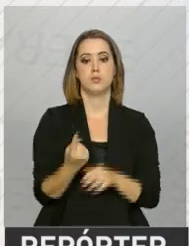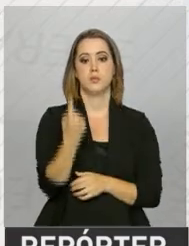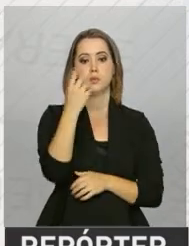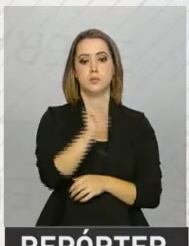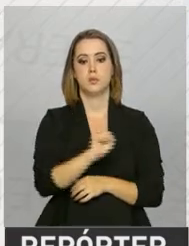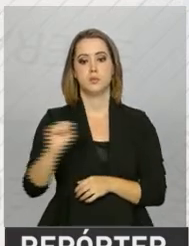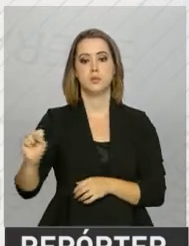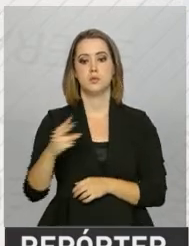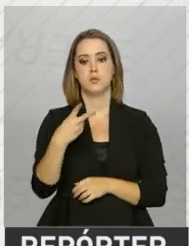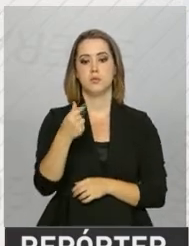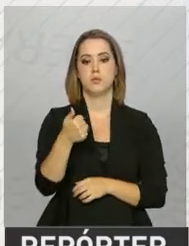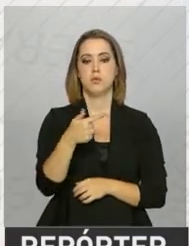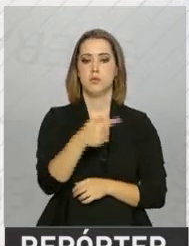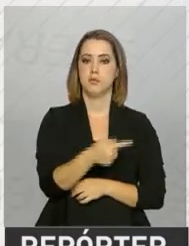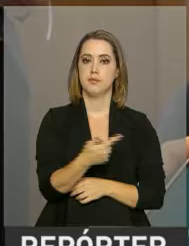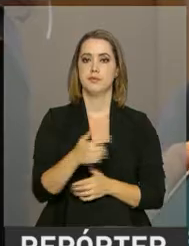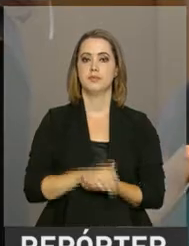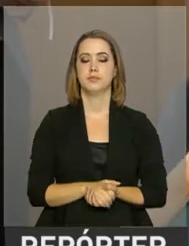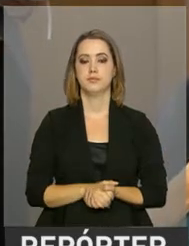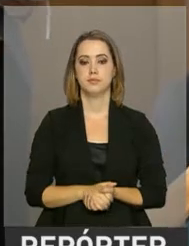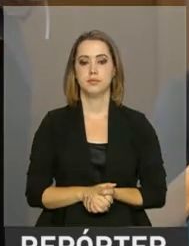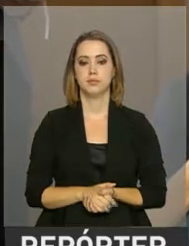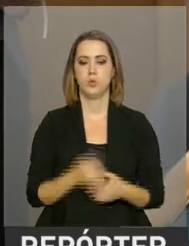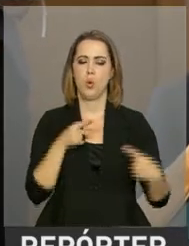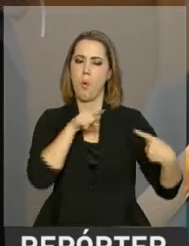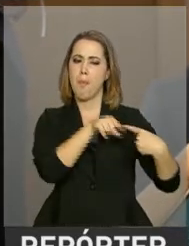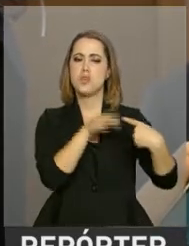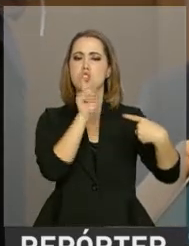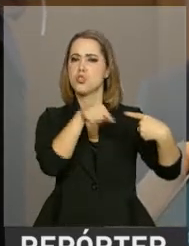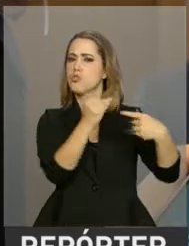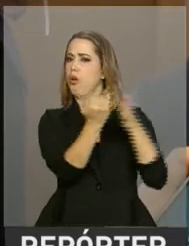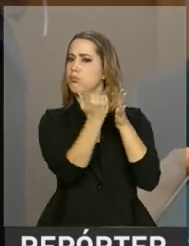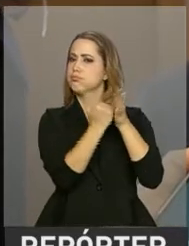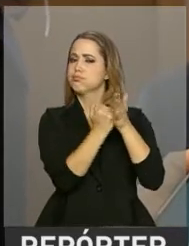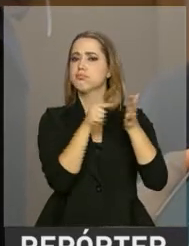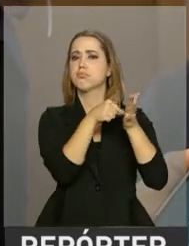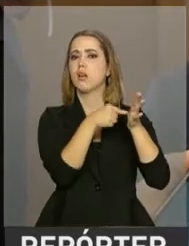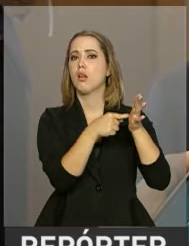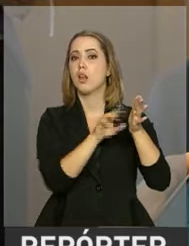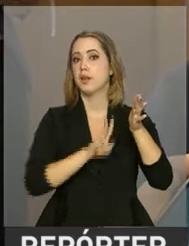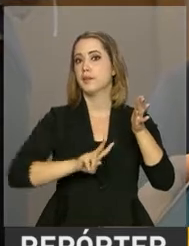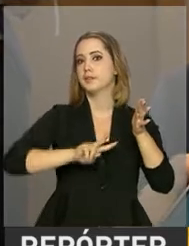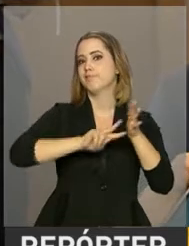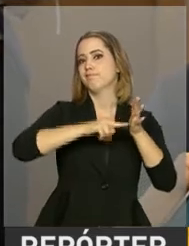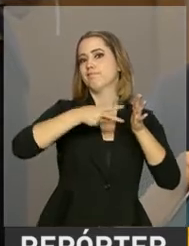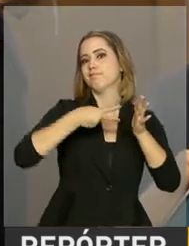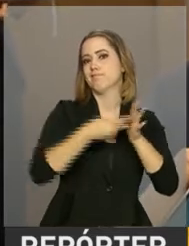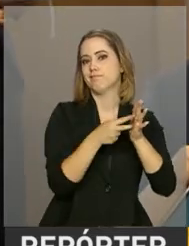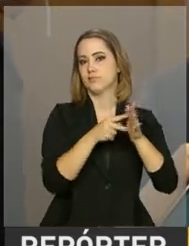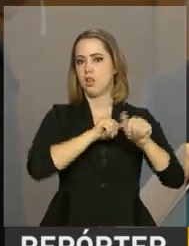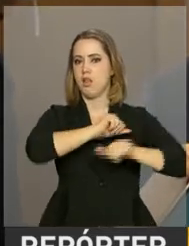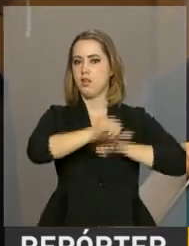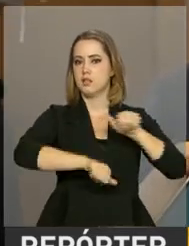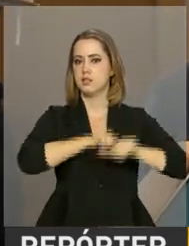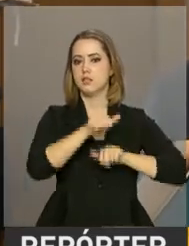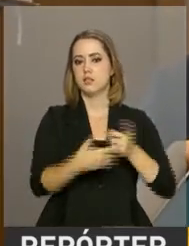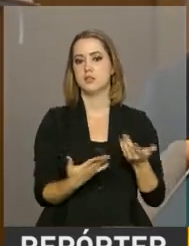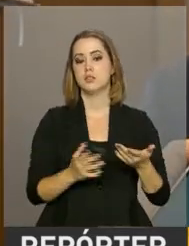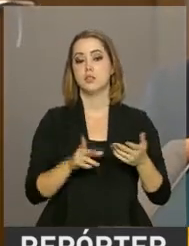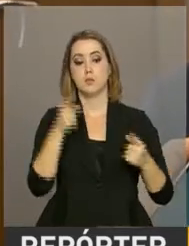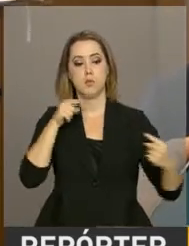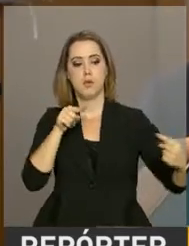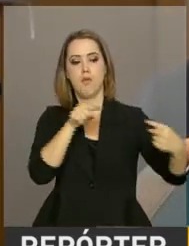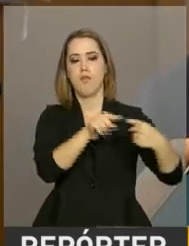semestre de 2016 7 o objetivo desse plano de ação é materializar o foco prioritário do